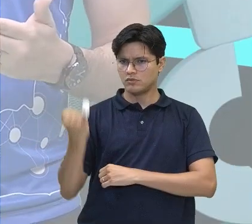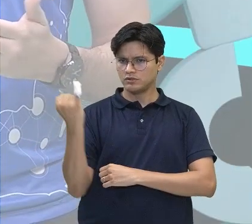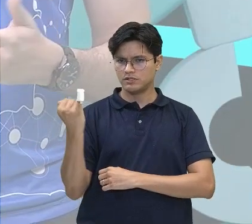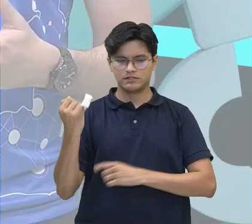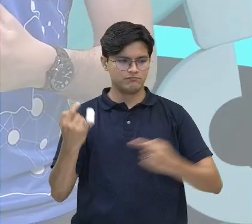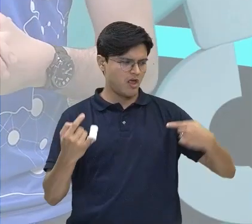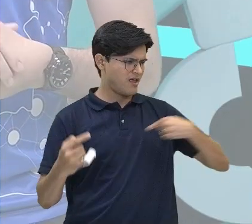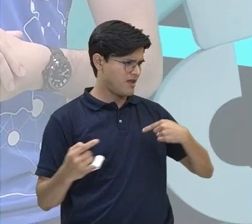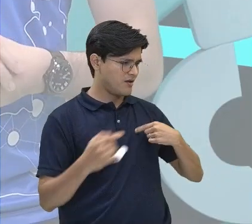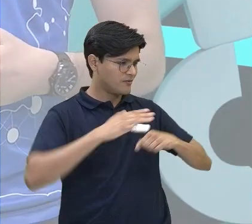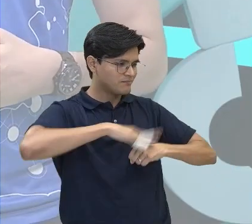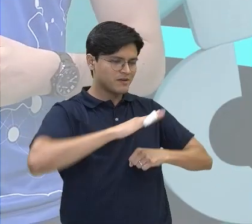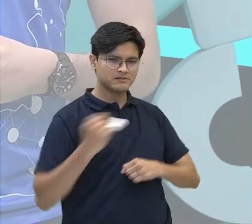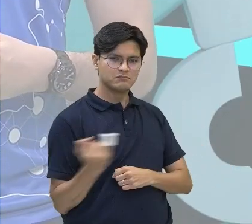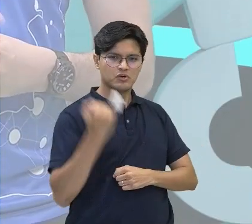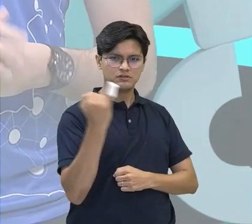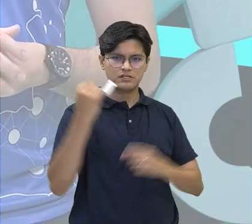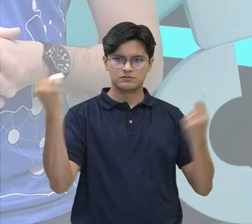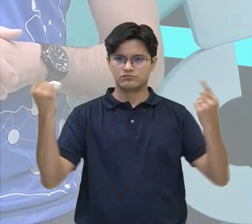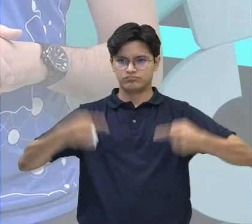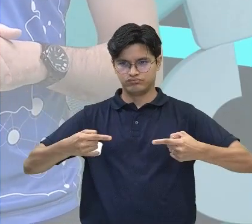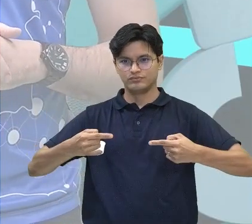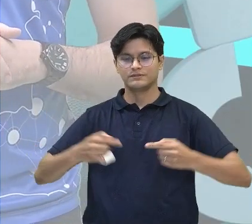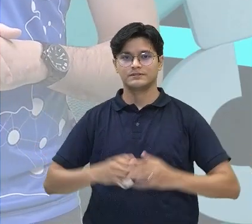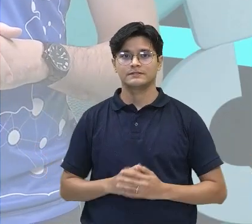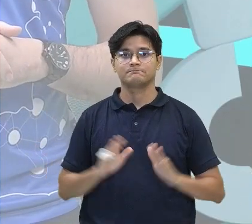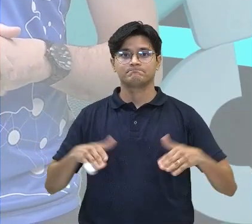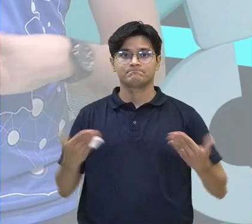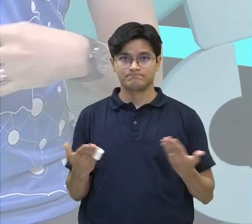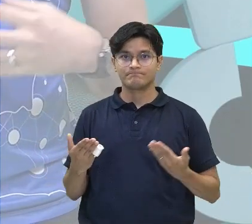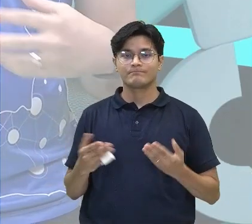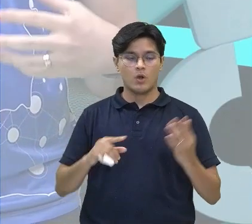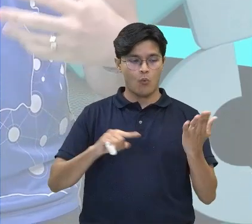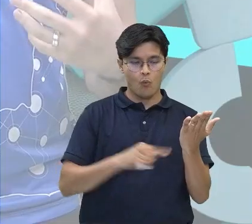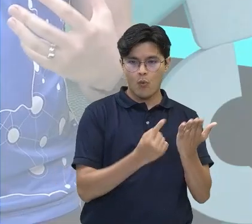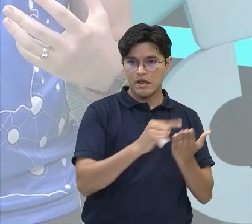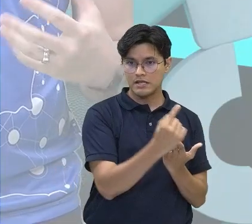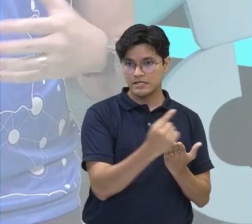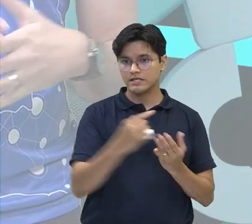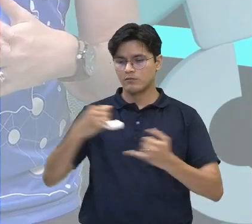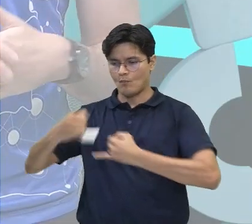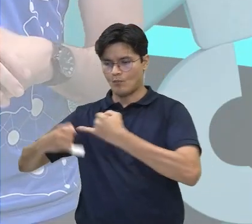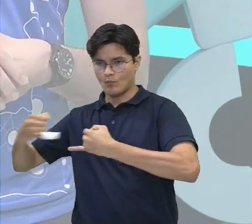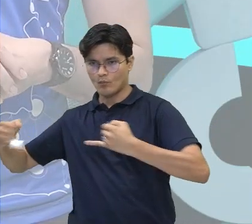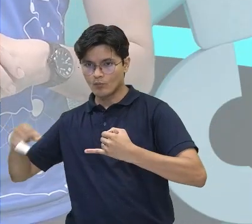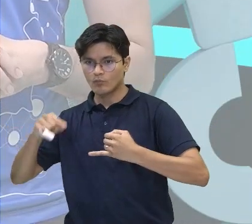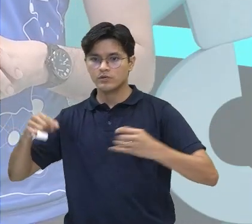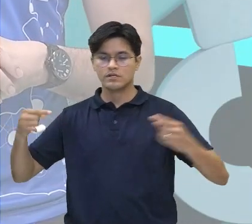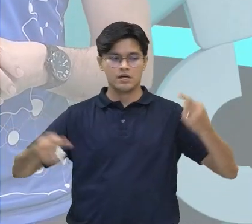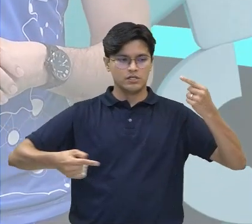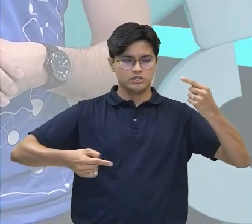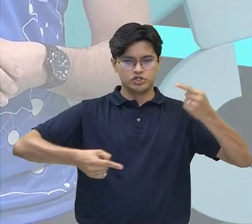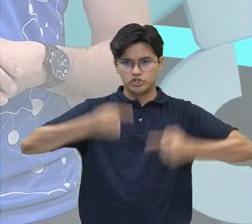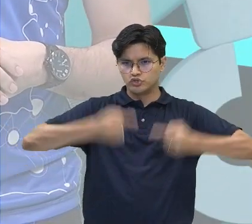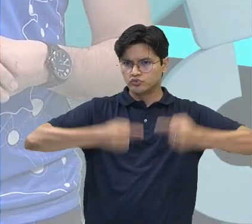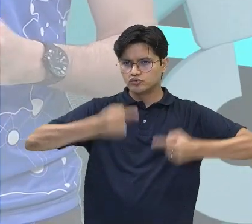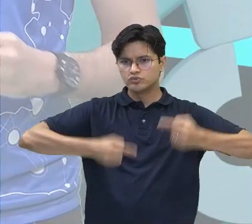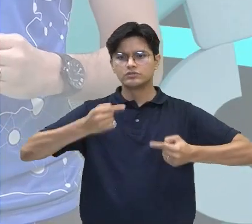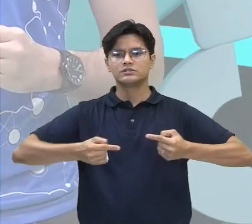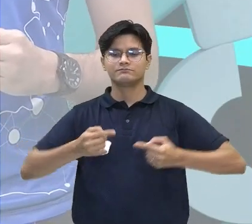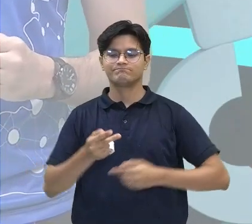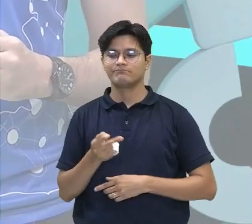também aparece nesse subtexto. Então a discussão entre a agulha e a linha é marcada pela competitividade, em que ambas buscam validar a